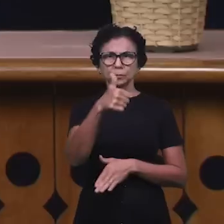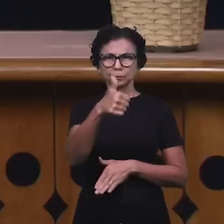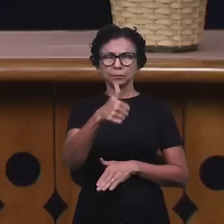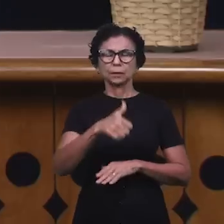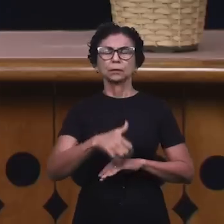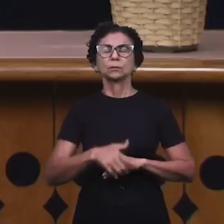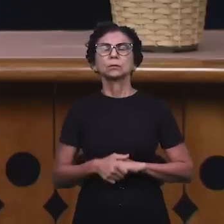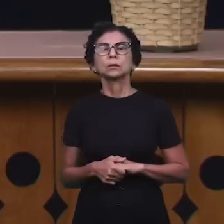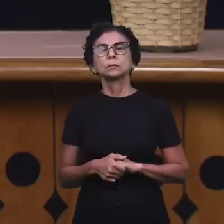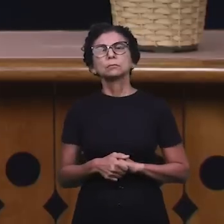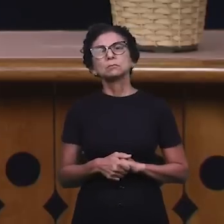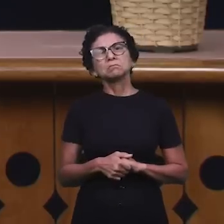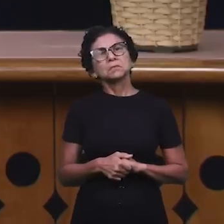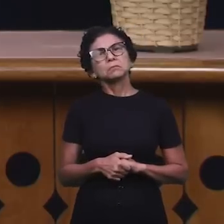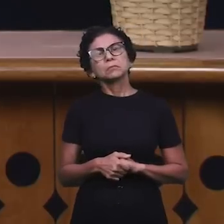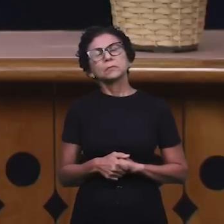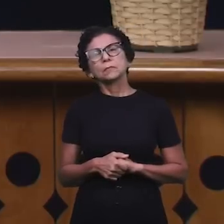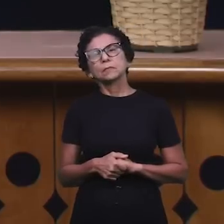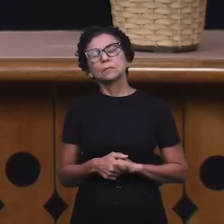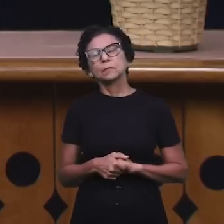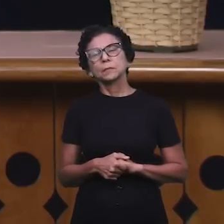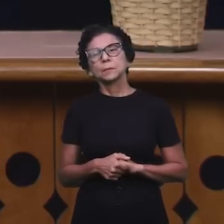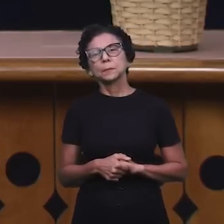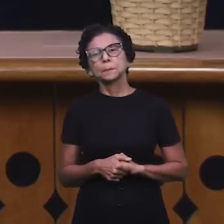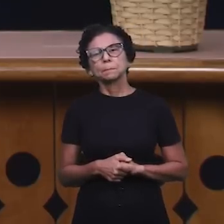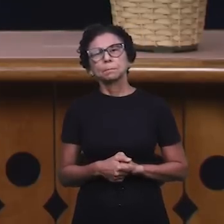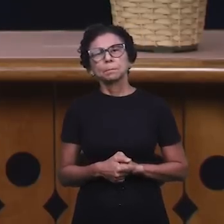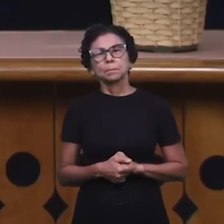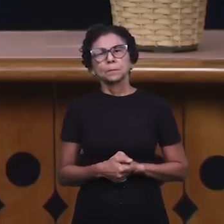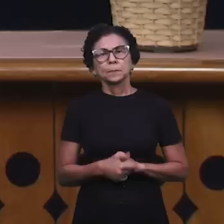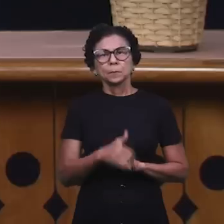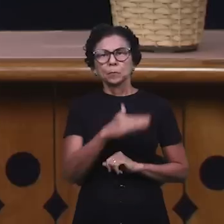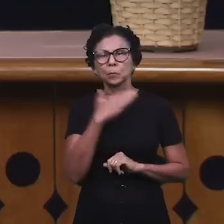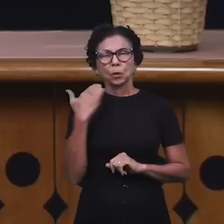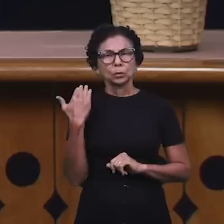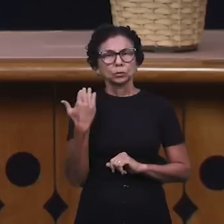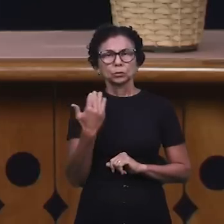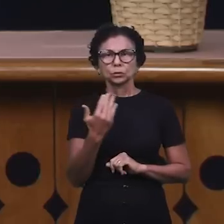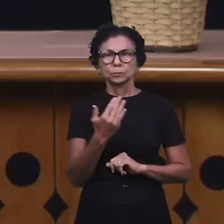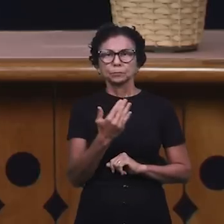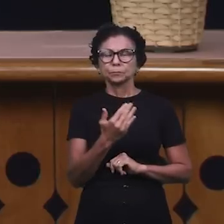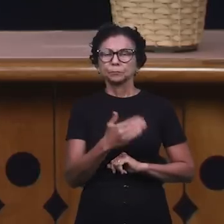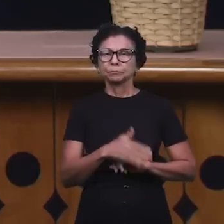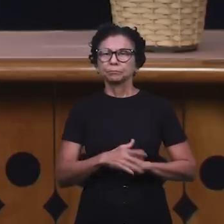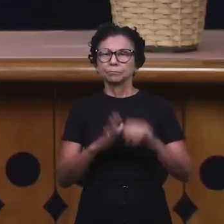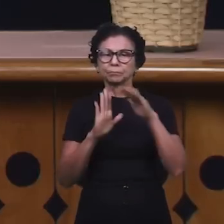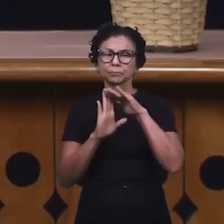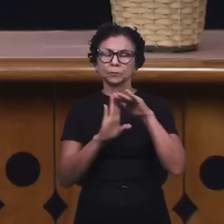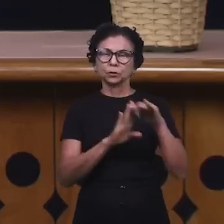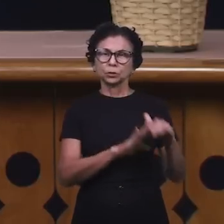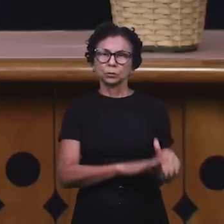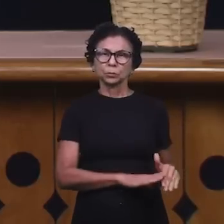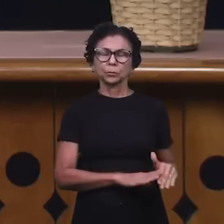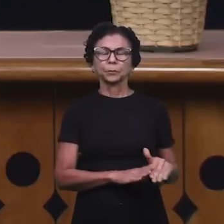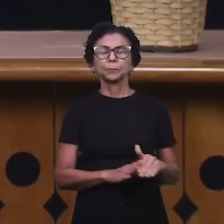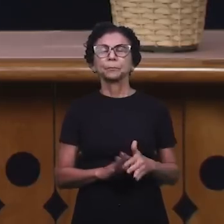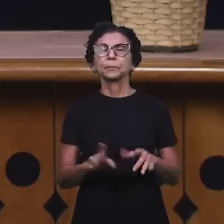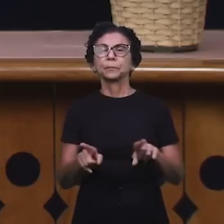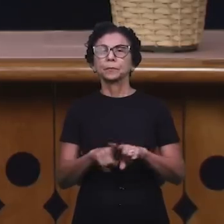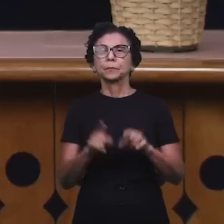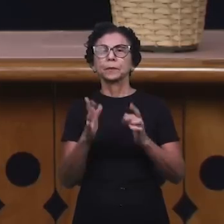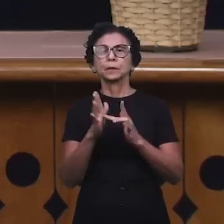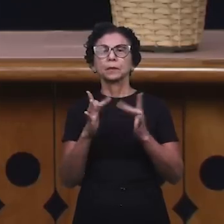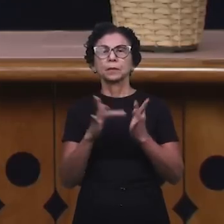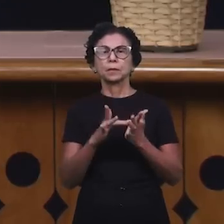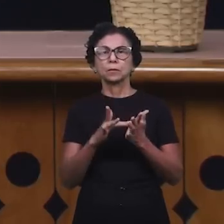livres ou livrados da morte. E o Senhor Jesus veio também como cordeiro para nos dar a